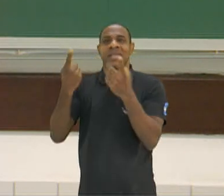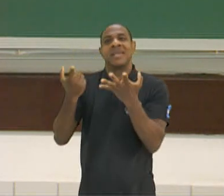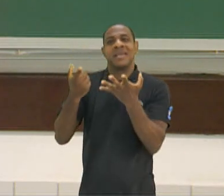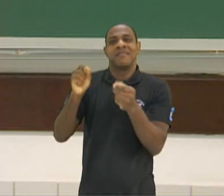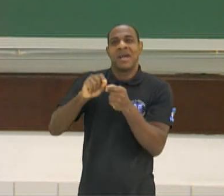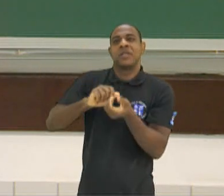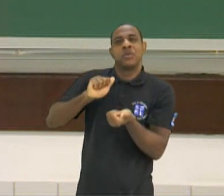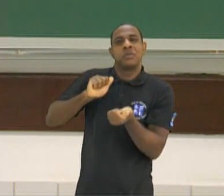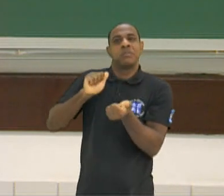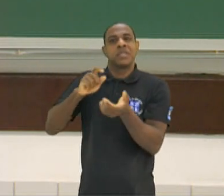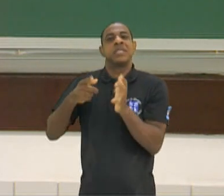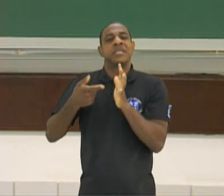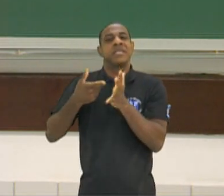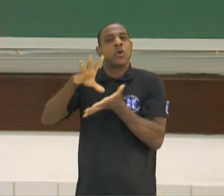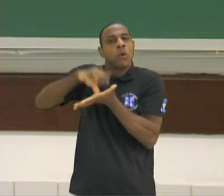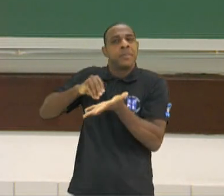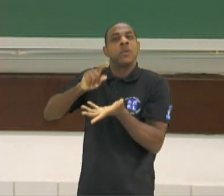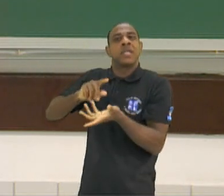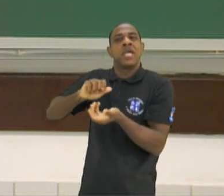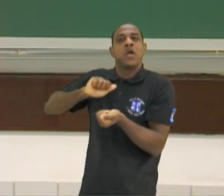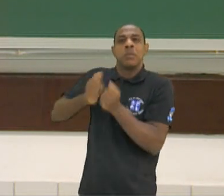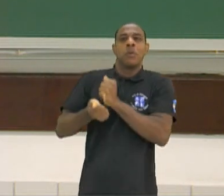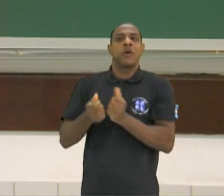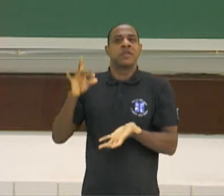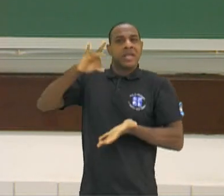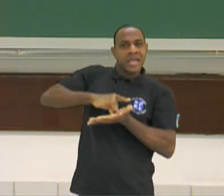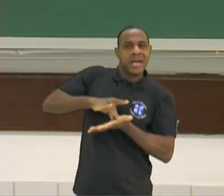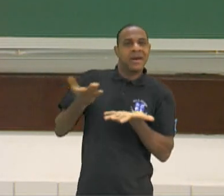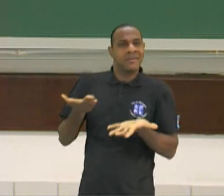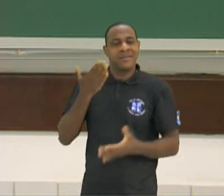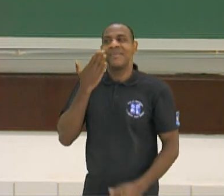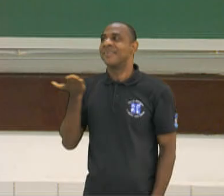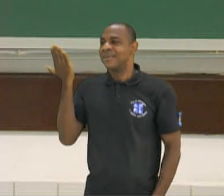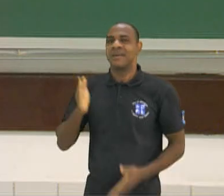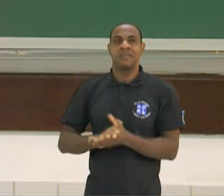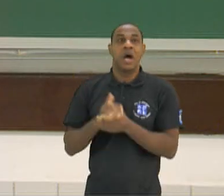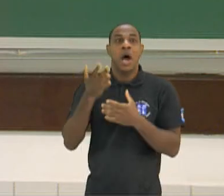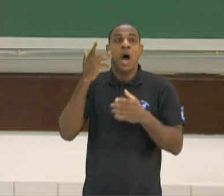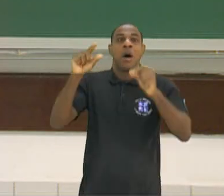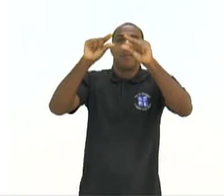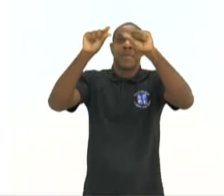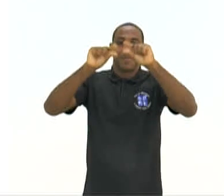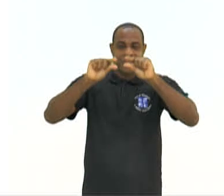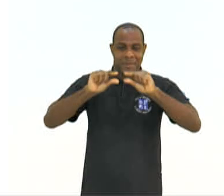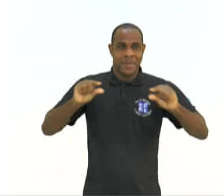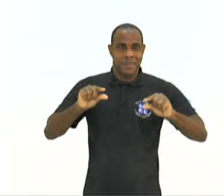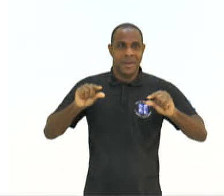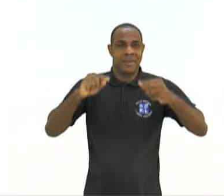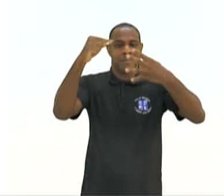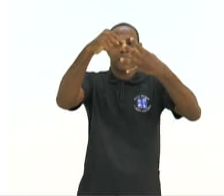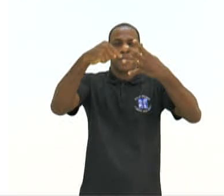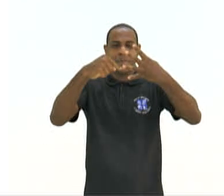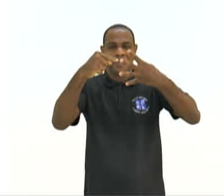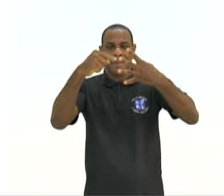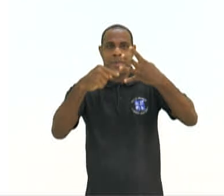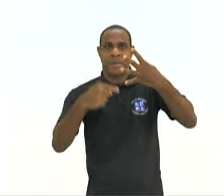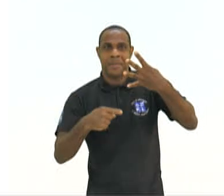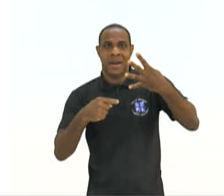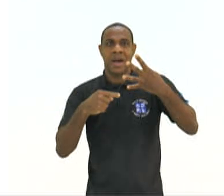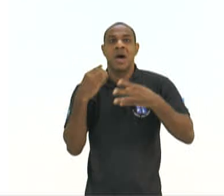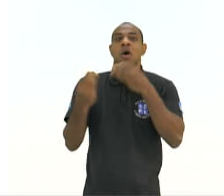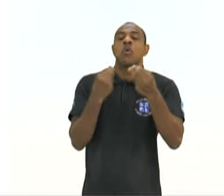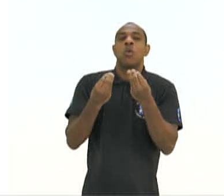reais. Então, o que vocês farão? Com base nessa fala, vocês vão observar cada uma das frases e vão pegar dentro dela mesma